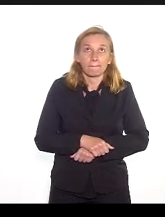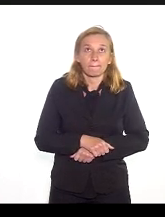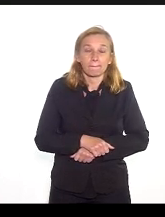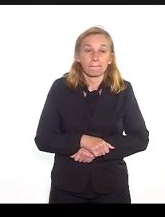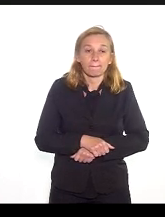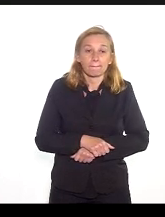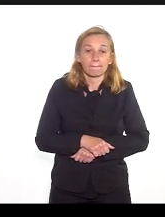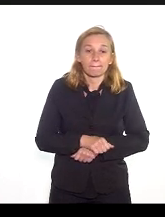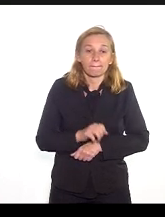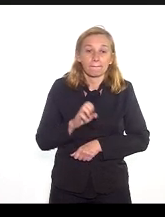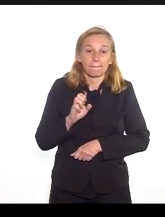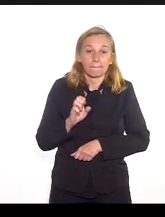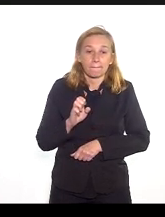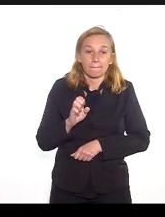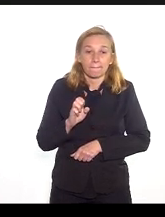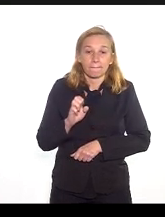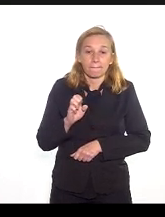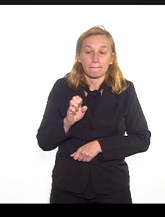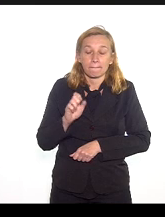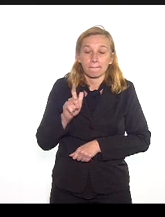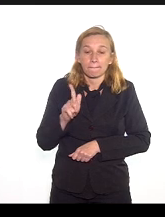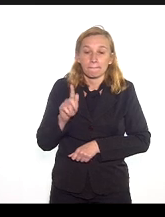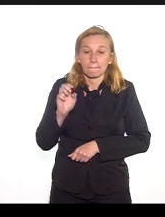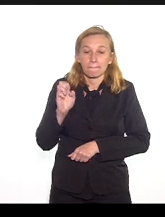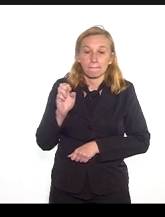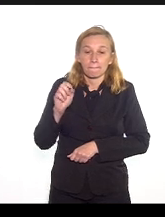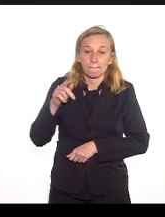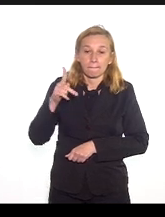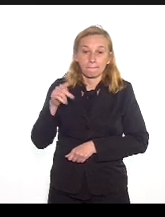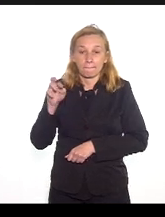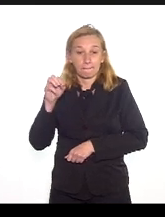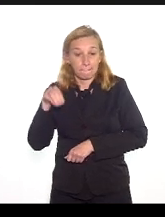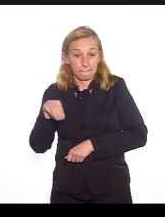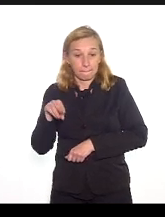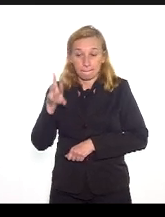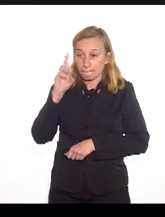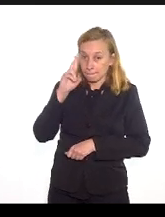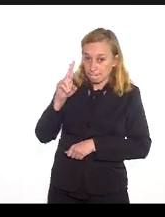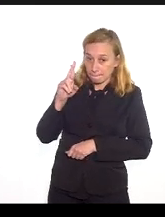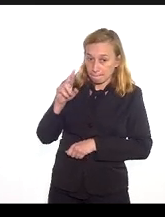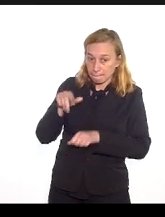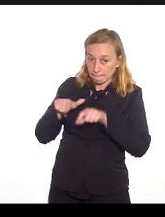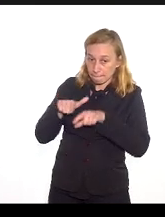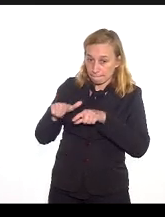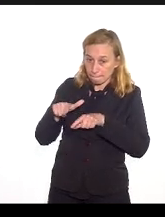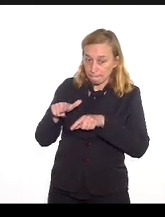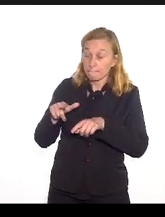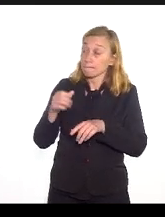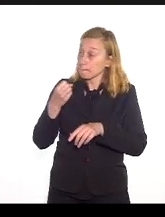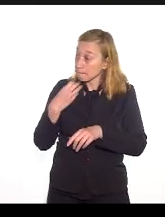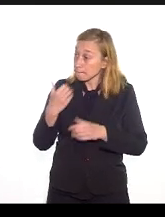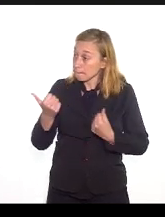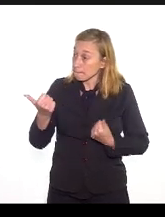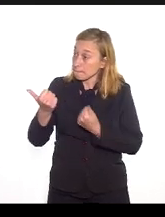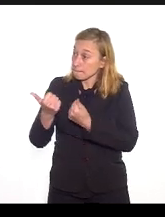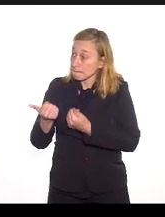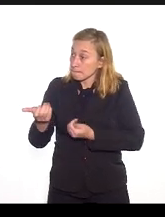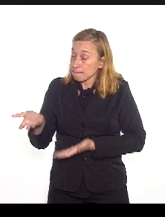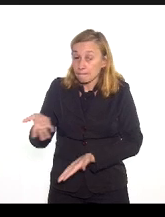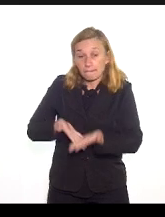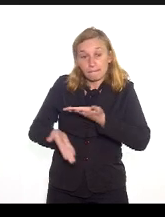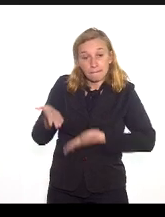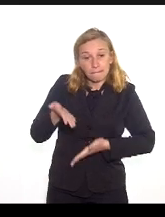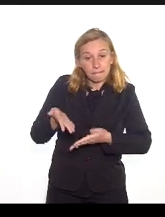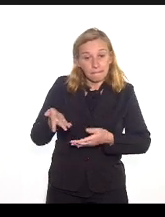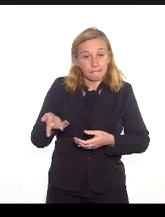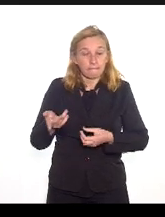que a Engeprom, a empresa que o senhor preside, né, também foi muito parceira da Agência Nacional do